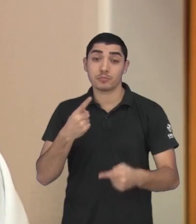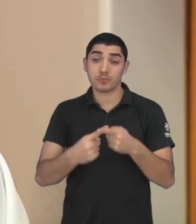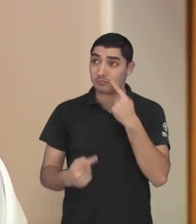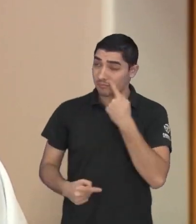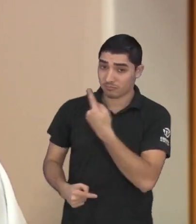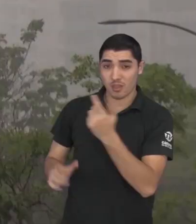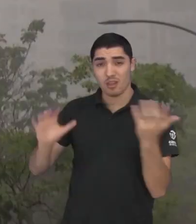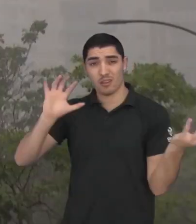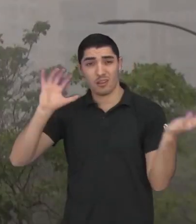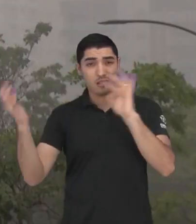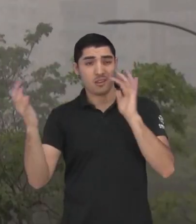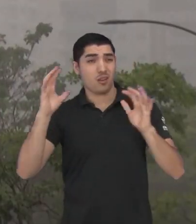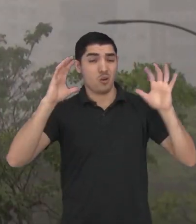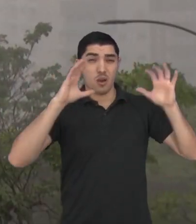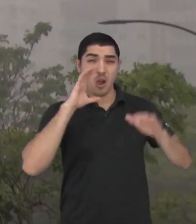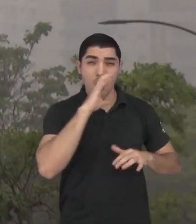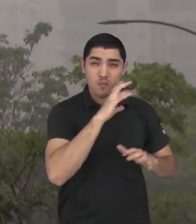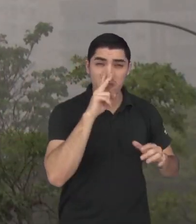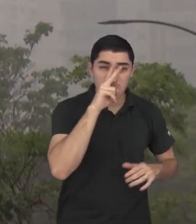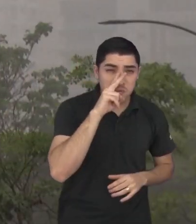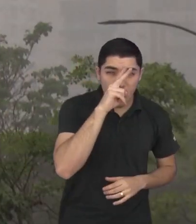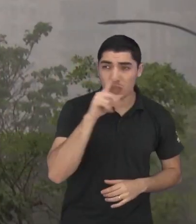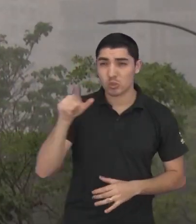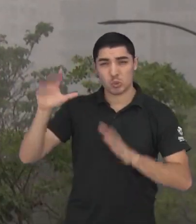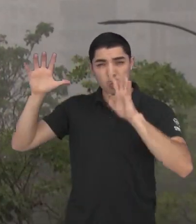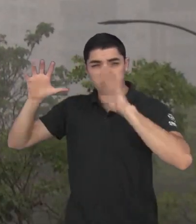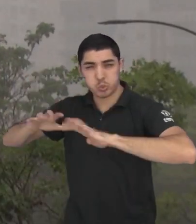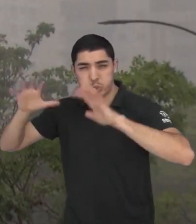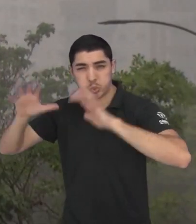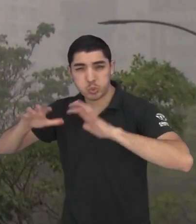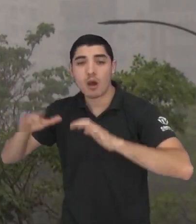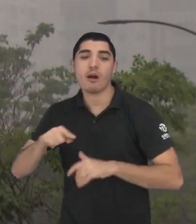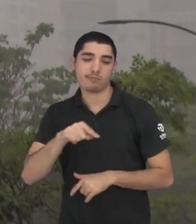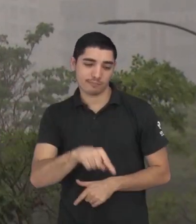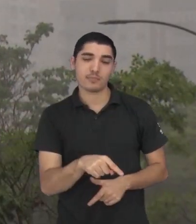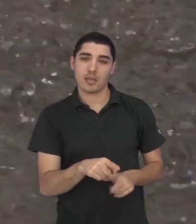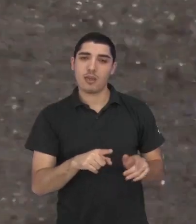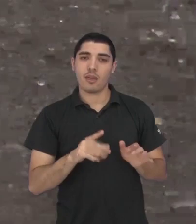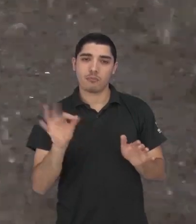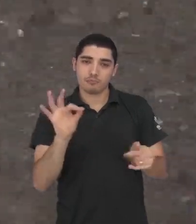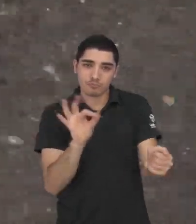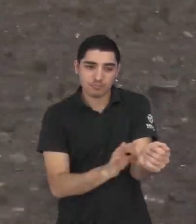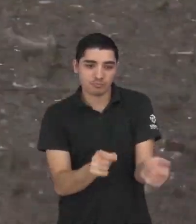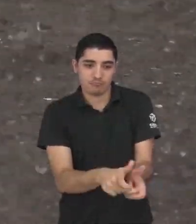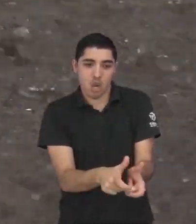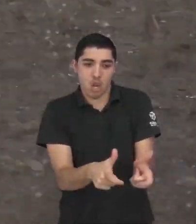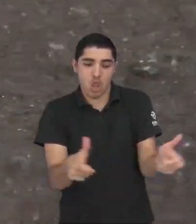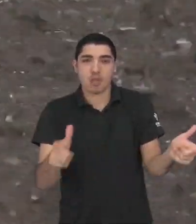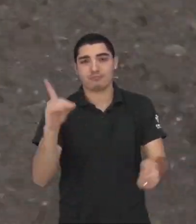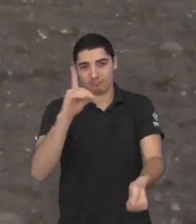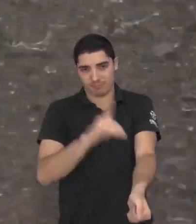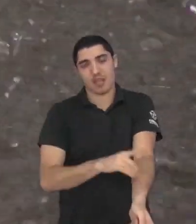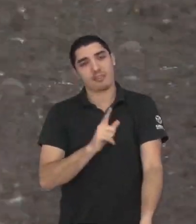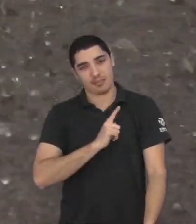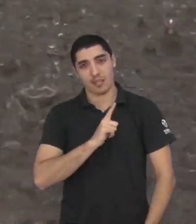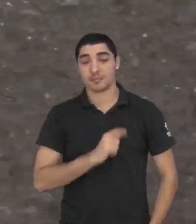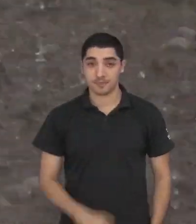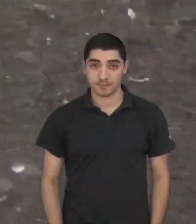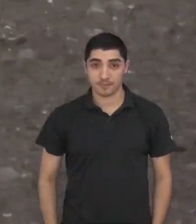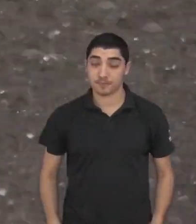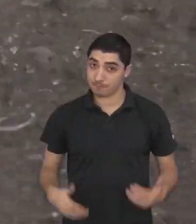mortes causadas por acidentes. O lado positivo é que aqui em São José os números foram diferentes, com redução nas mortes. Foi uma